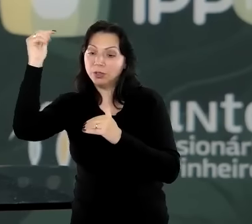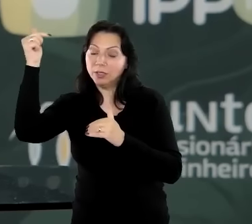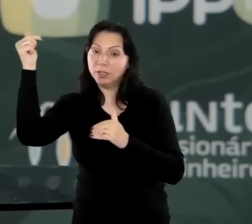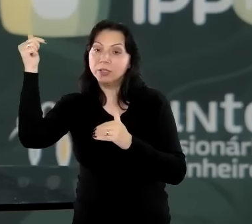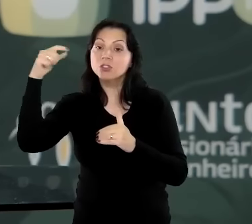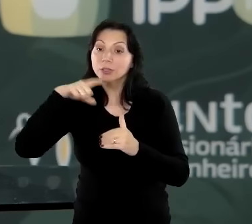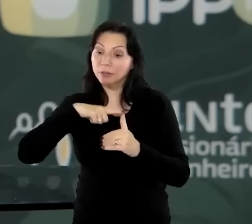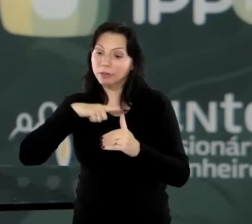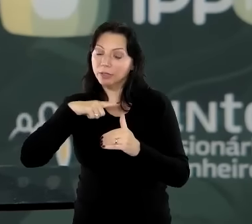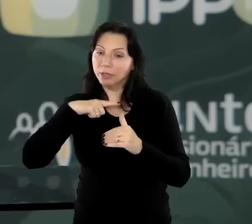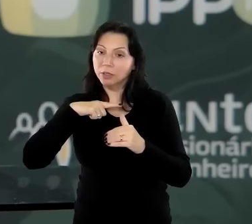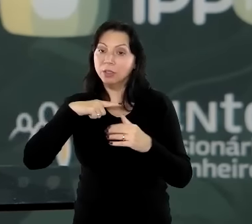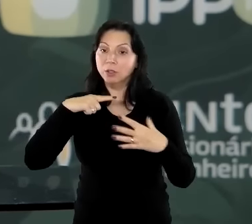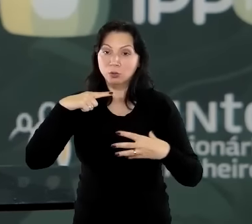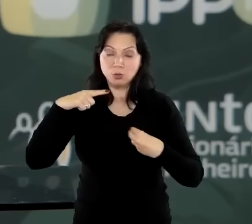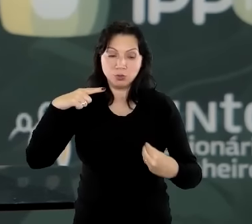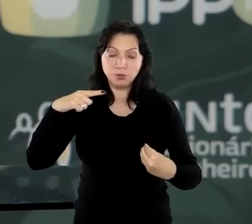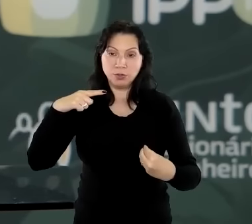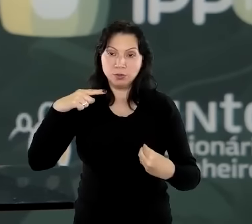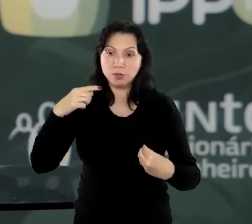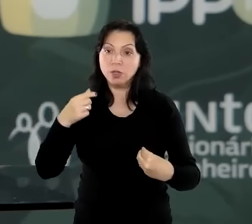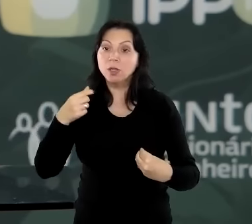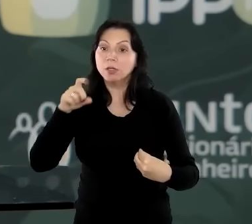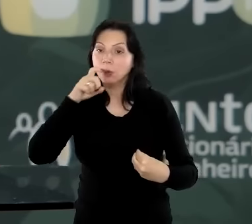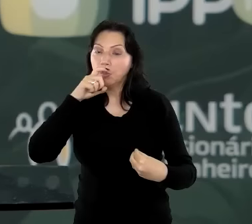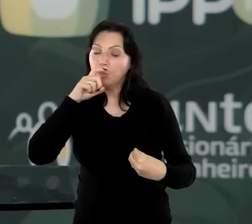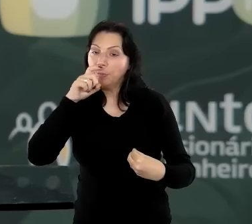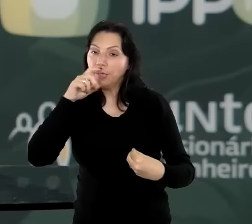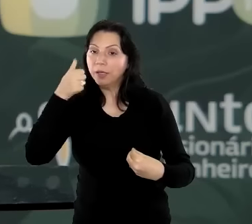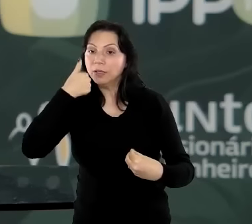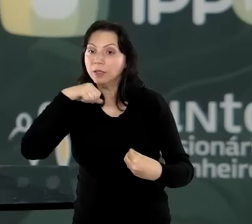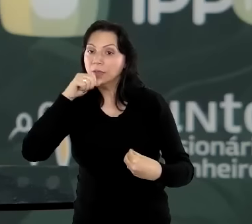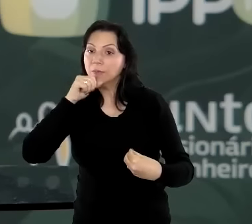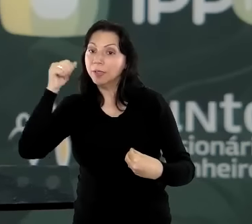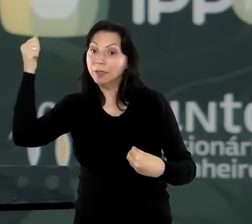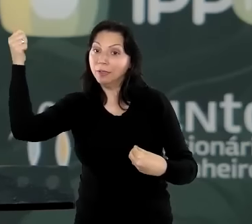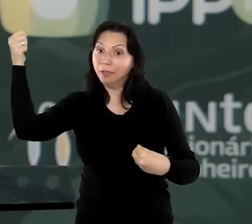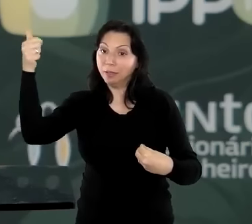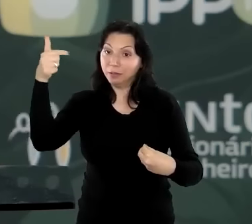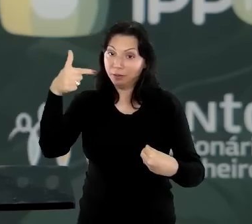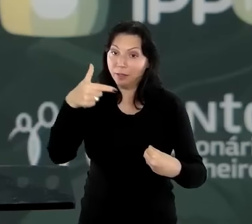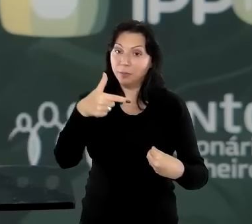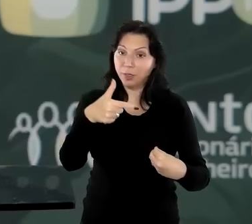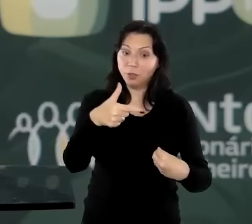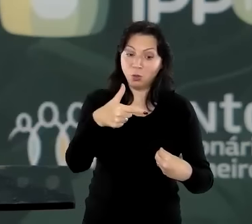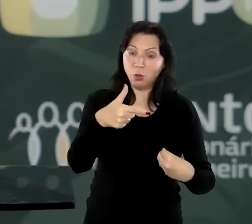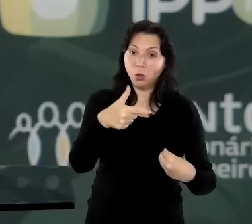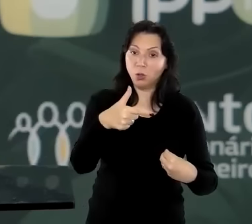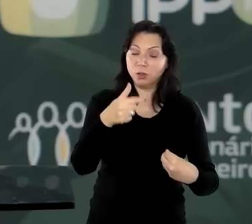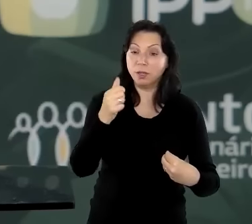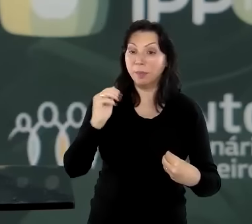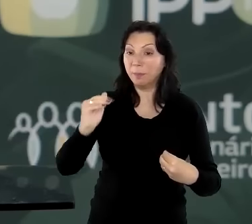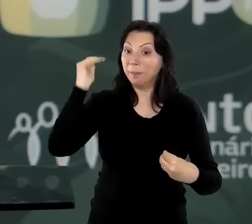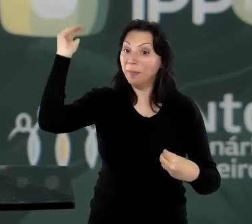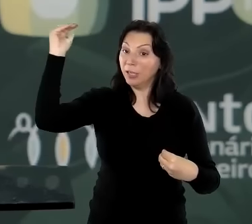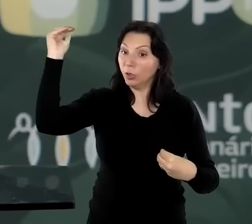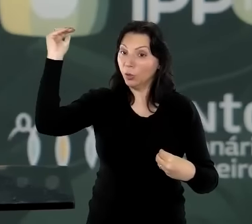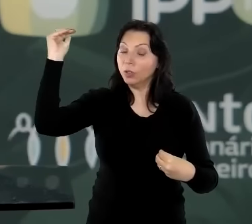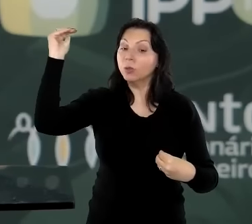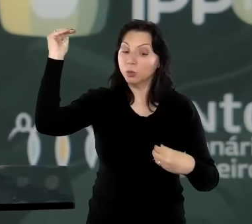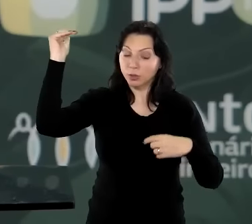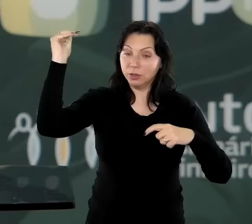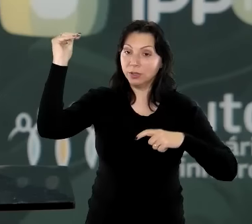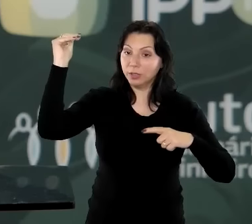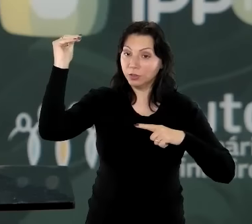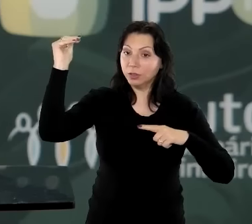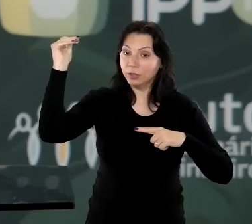autoridade aos pais, quando um filho se rebela contra os seus pais, eles não estão se rebelando apenas contra os seus pais, eles